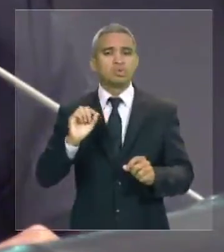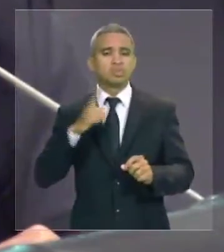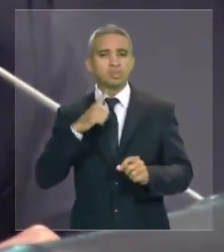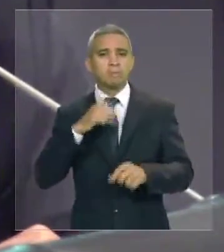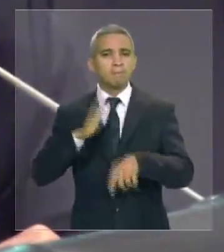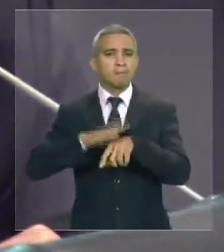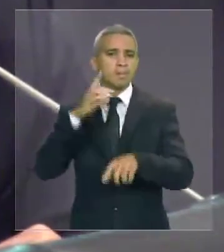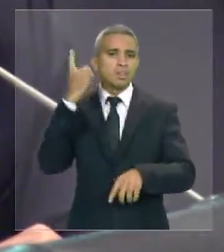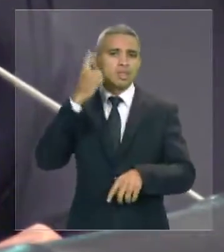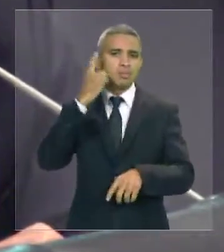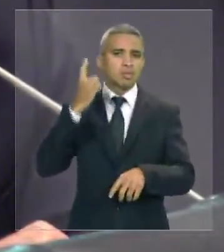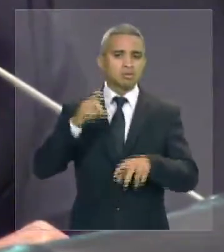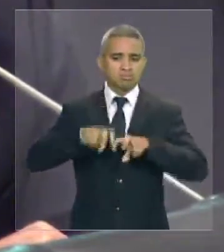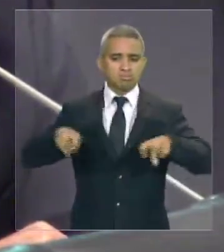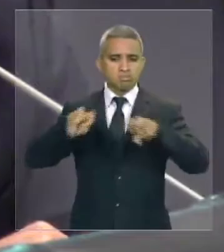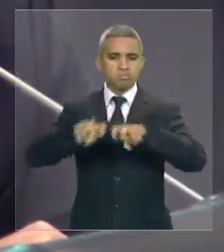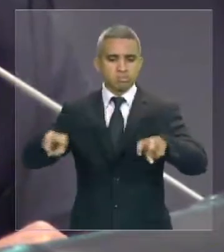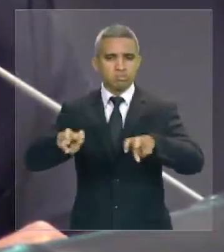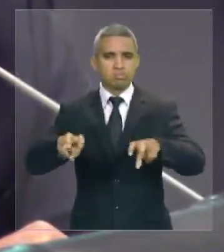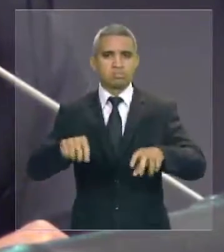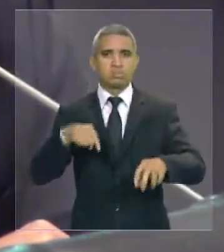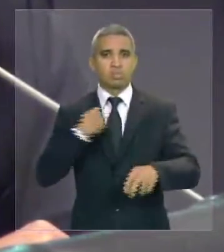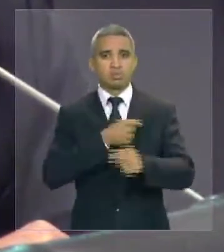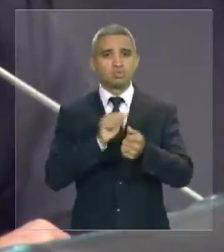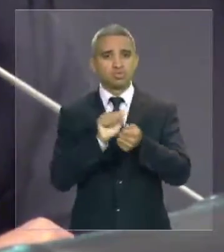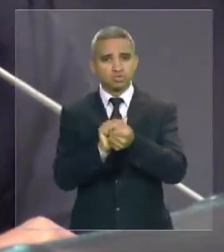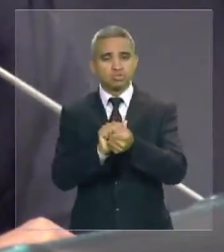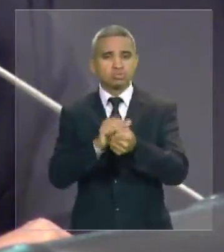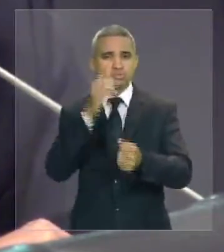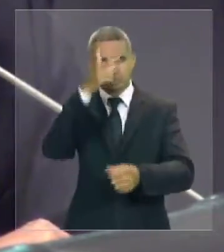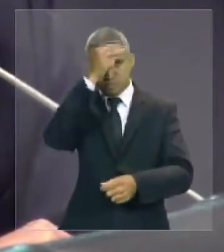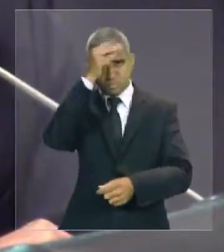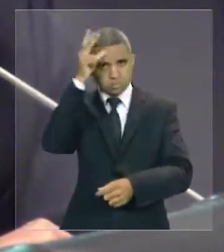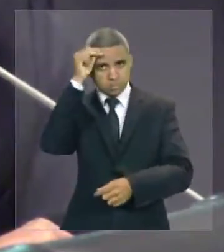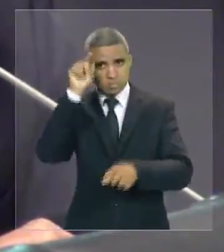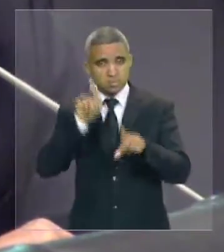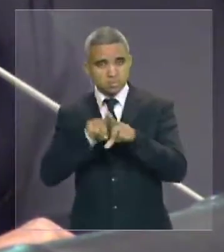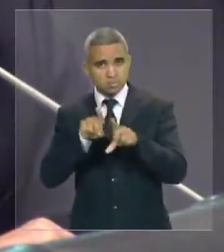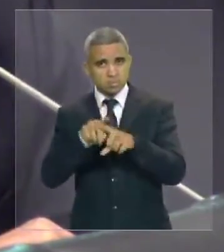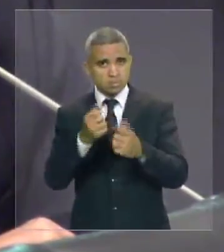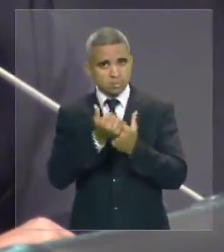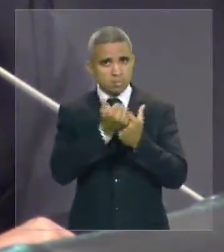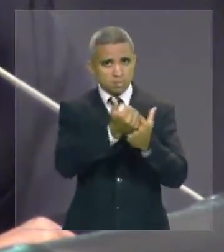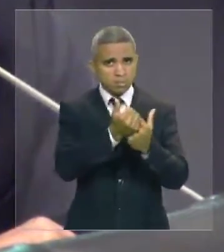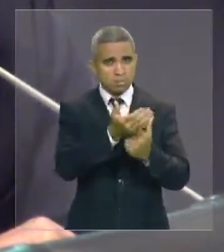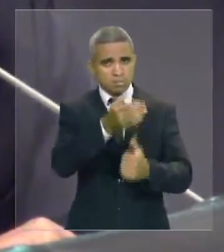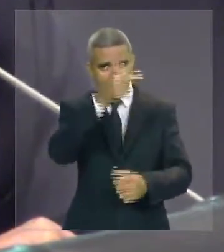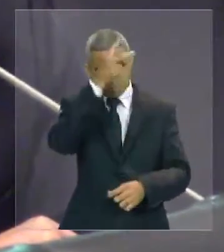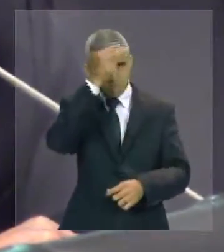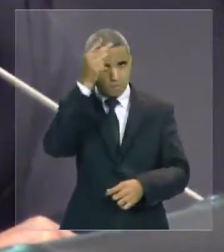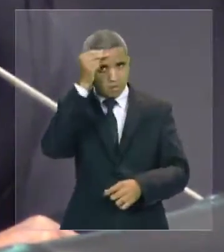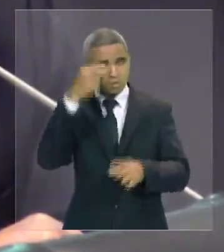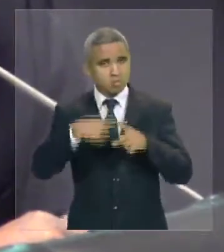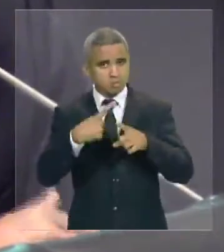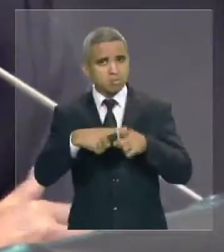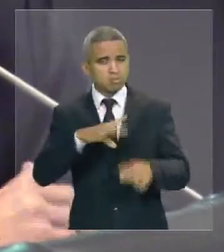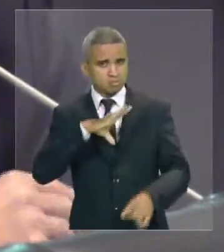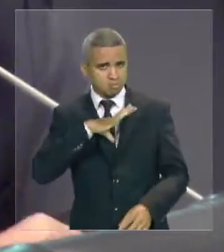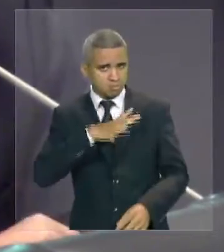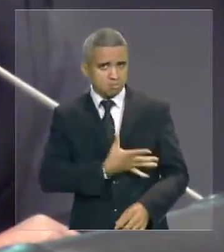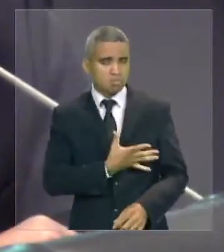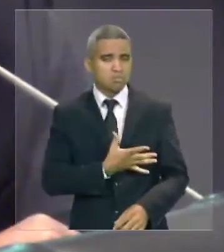estar ao lado do prefeito nessa questão e apoiá-lo, porque a atitude que ele teve foi de coragem e foi